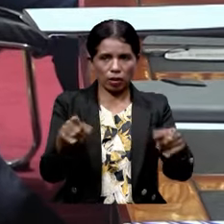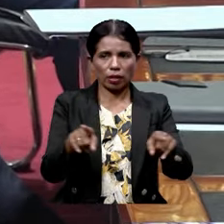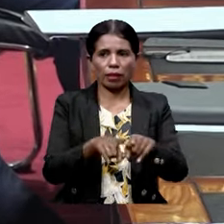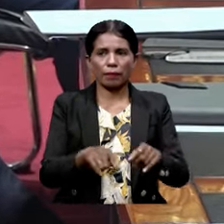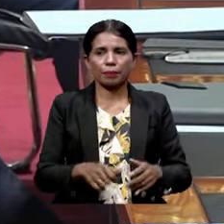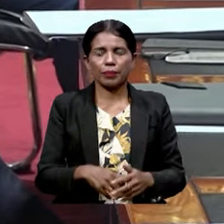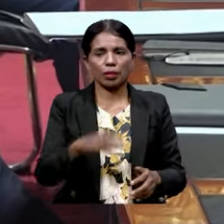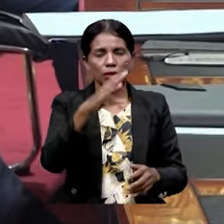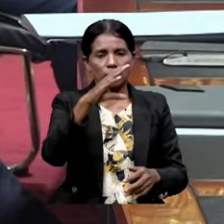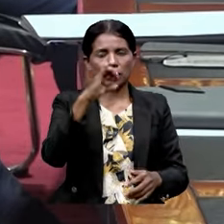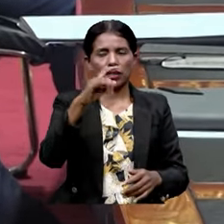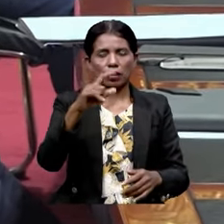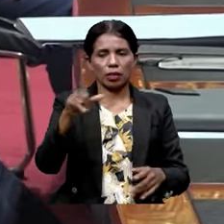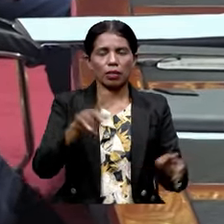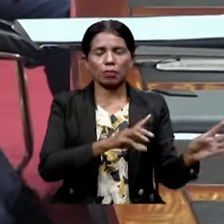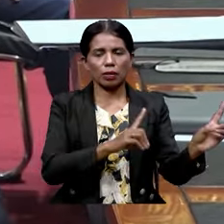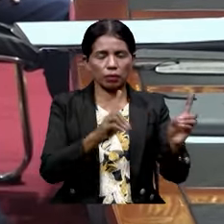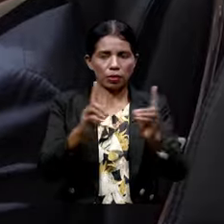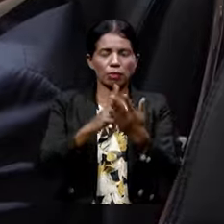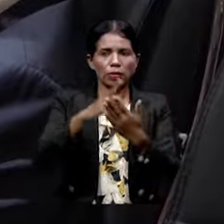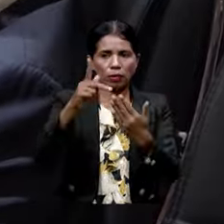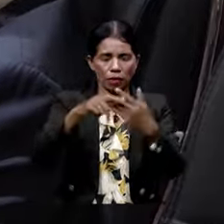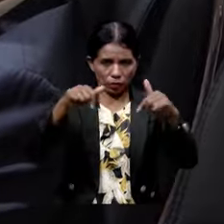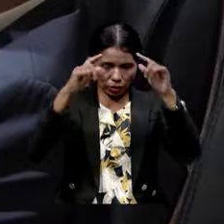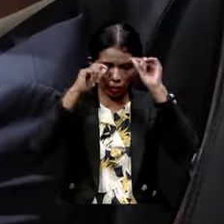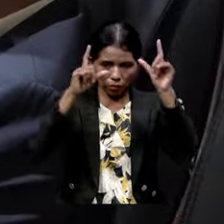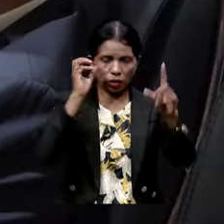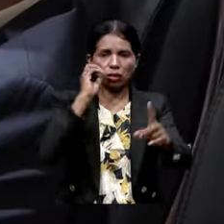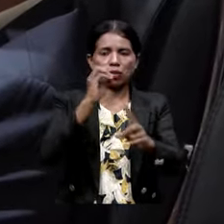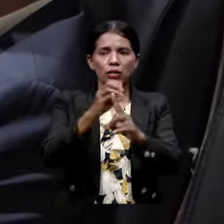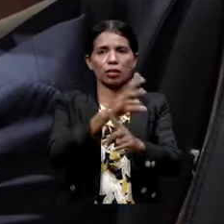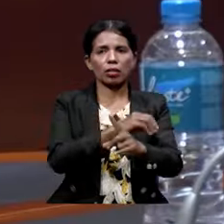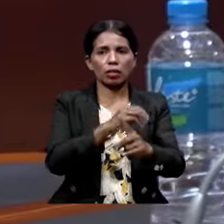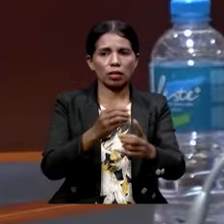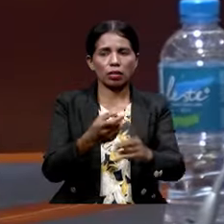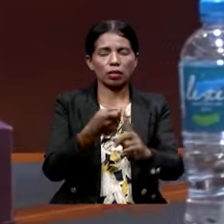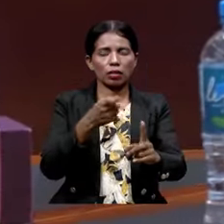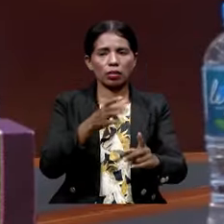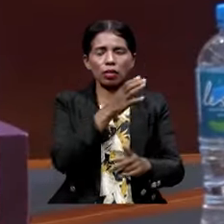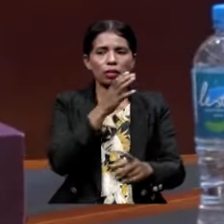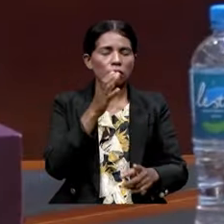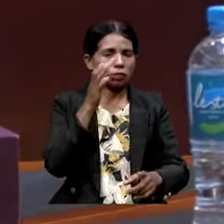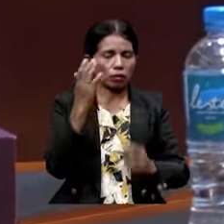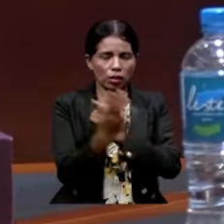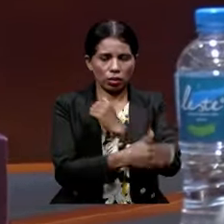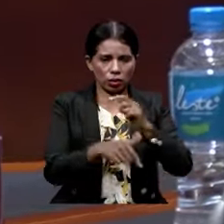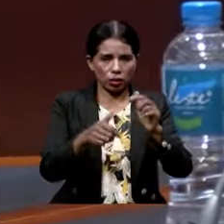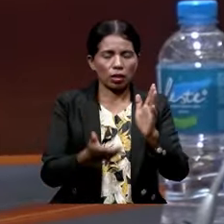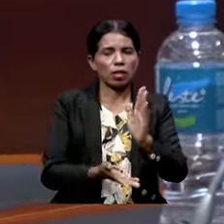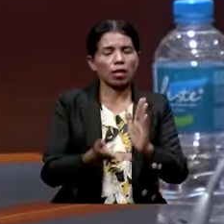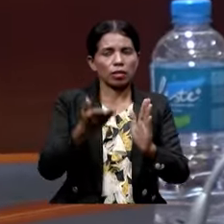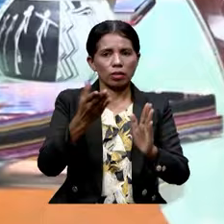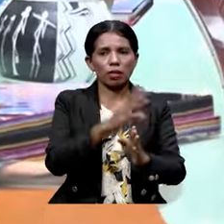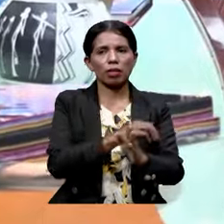Dadão, CCTL implementa o programa de Moplot e Timor-Leste, o objetivo, incentiva agricultores railaran, o dia sai produção,